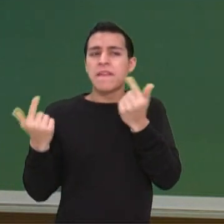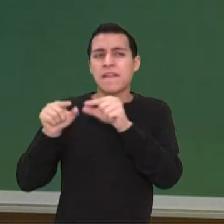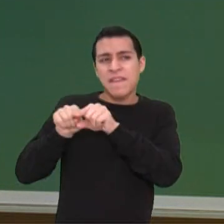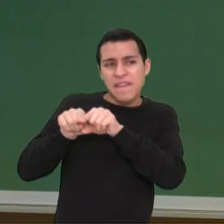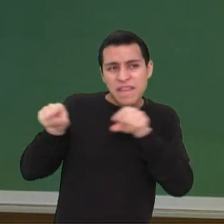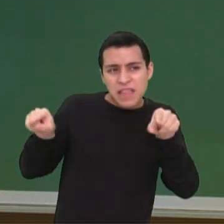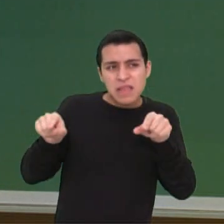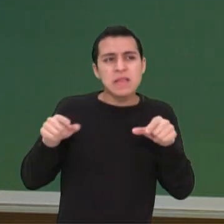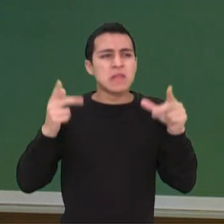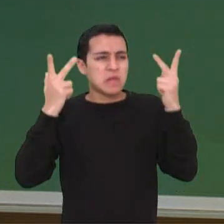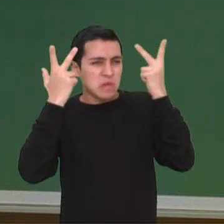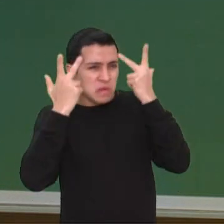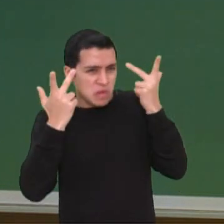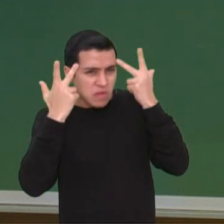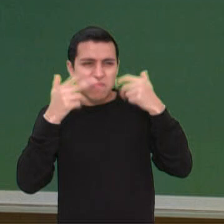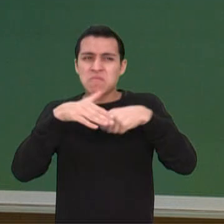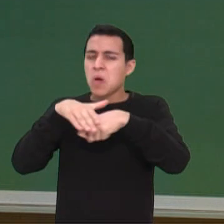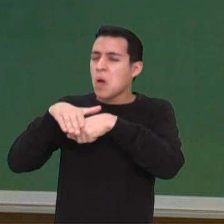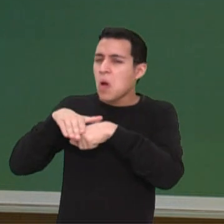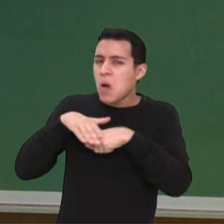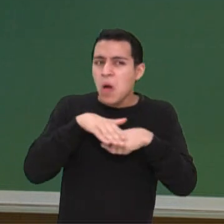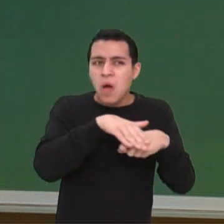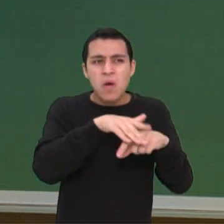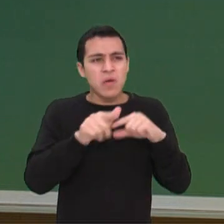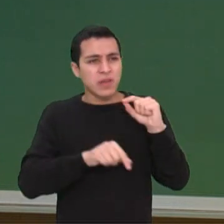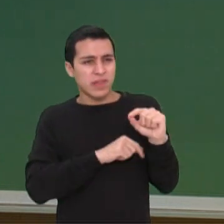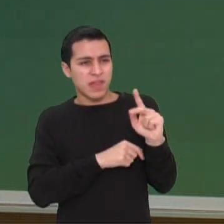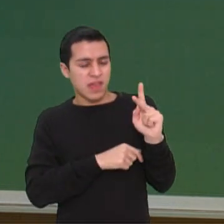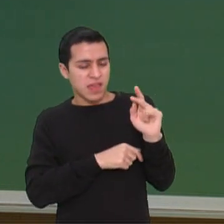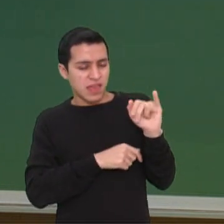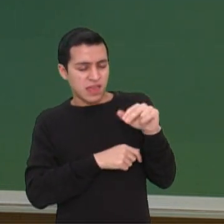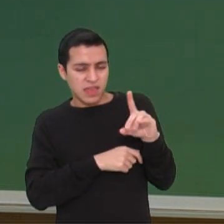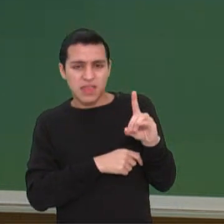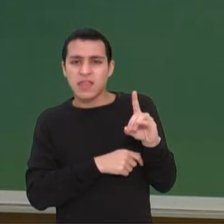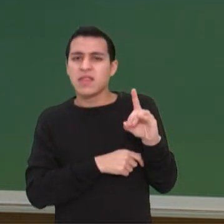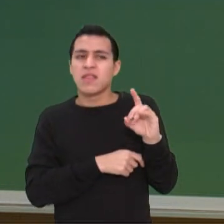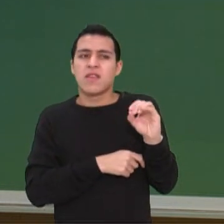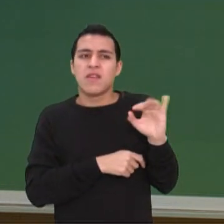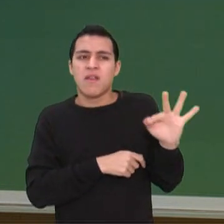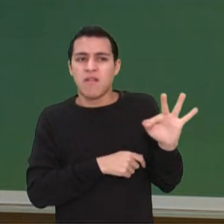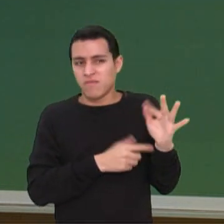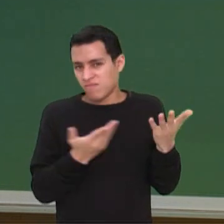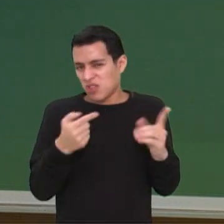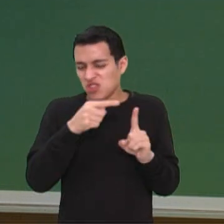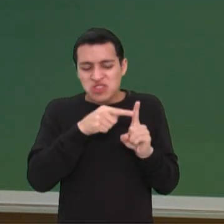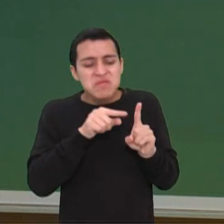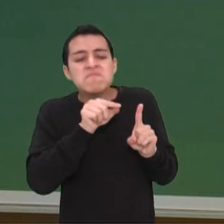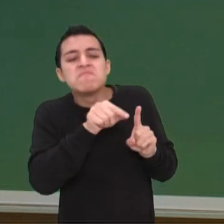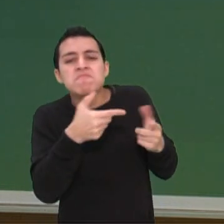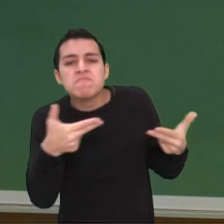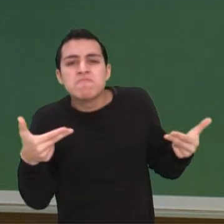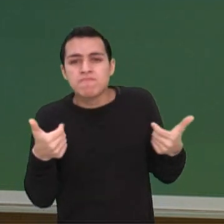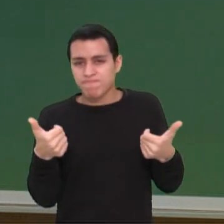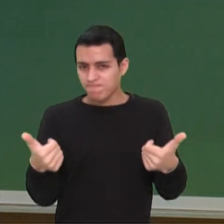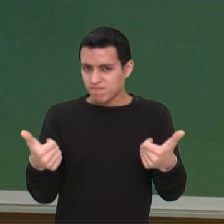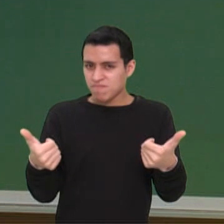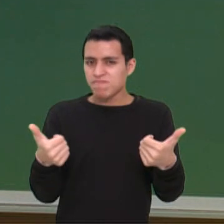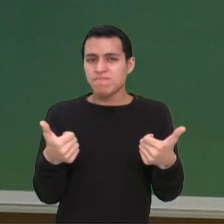expressão muito comum na conversação do inglês. Então, um tipo de. Ok?